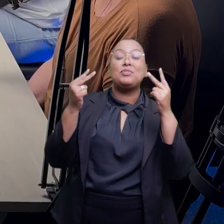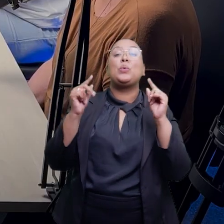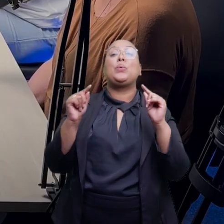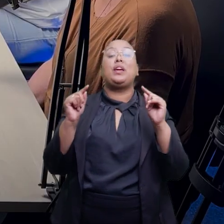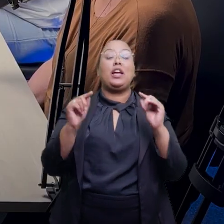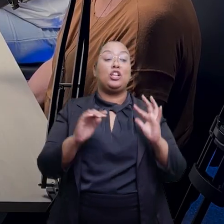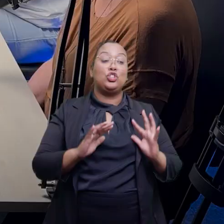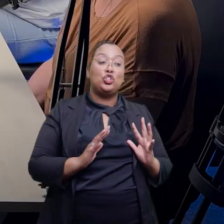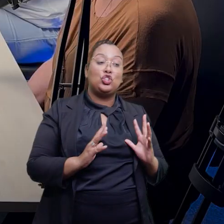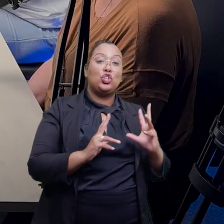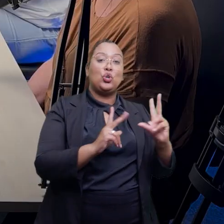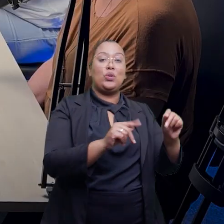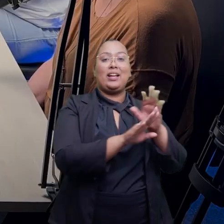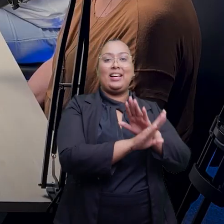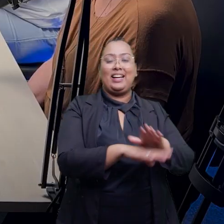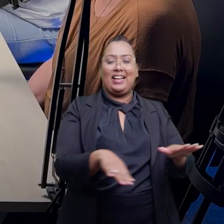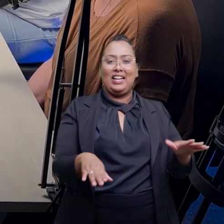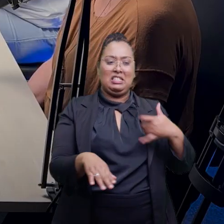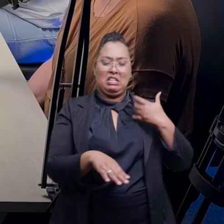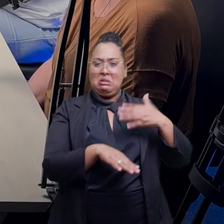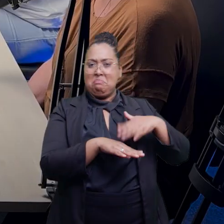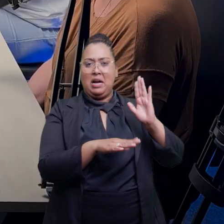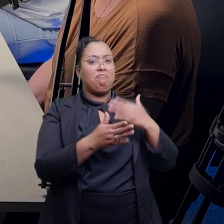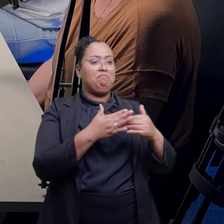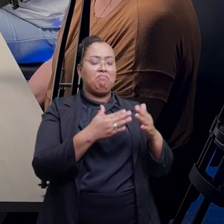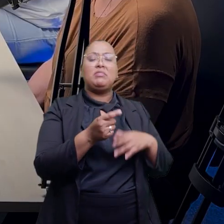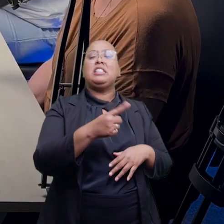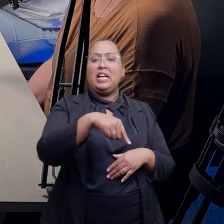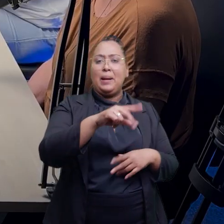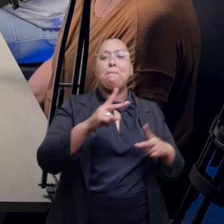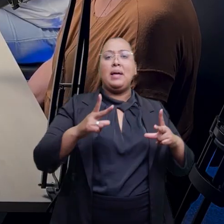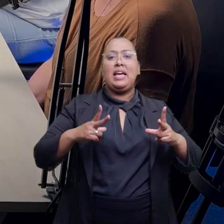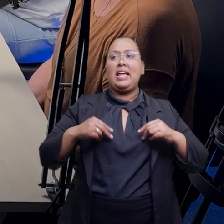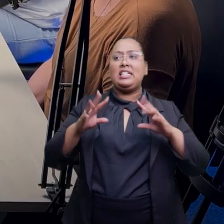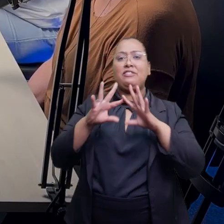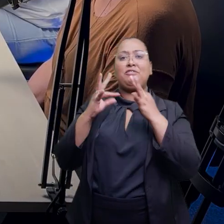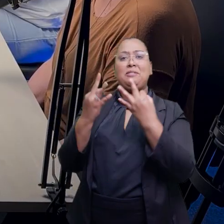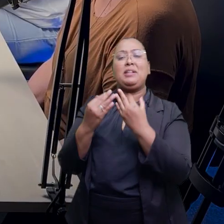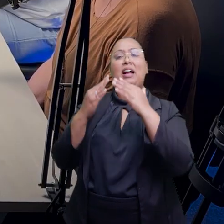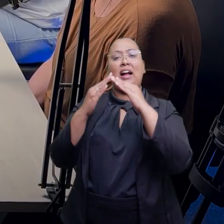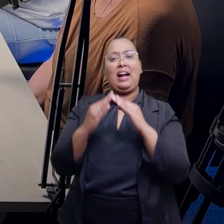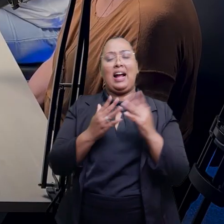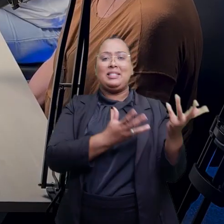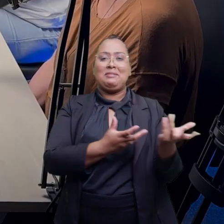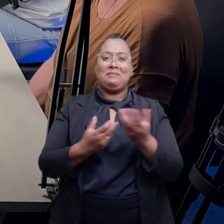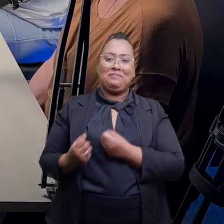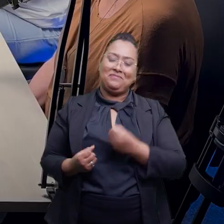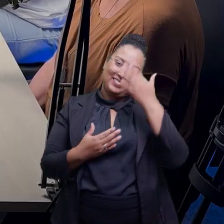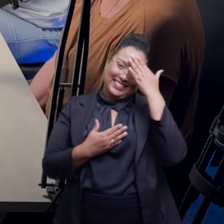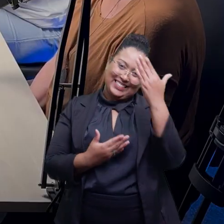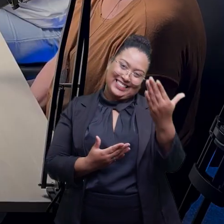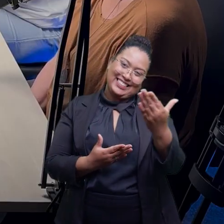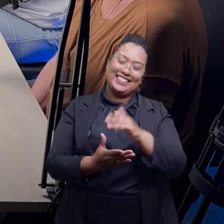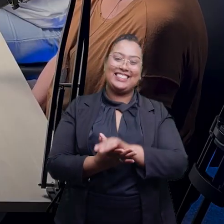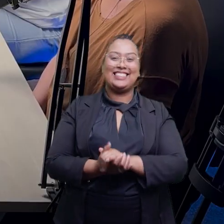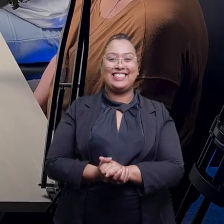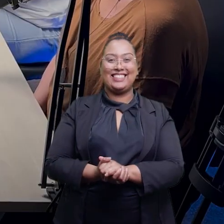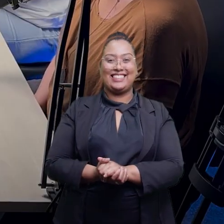criança, apesar de ser mais velha, merece ter uma família e um lar para ser acolhida. Obrigada.